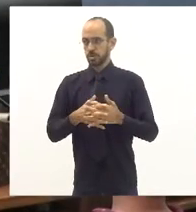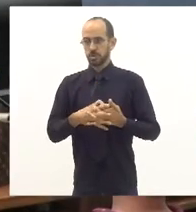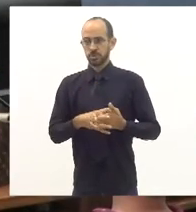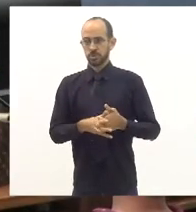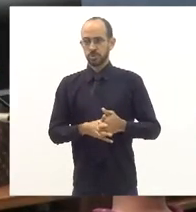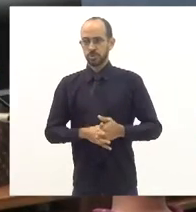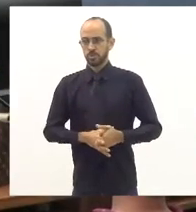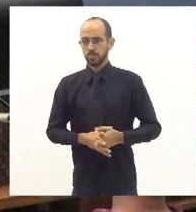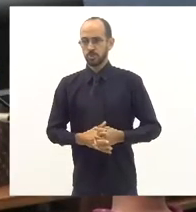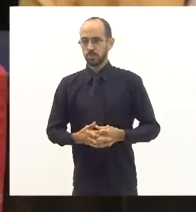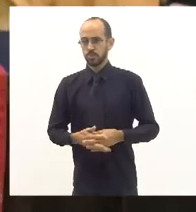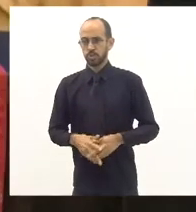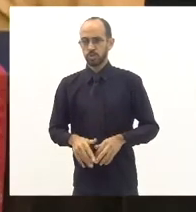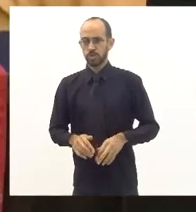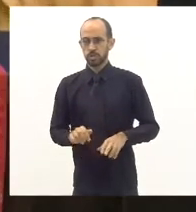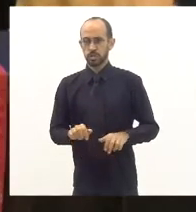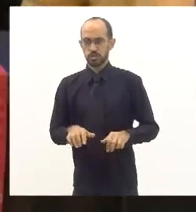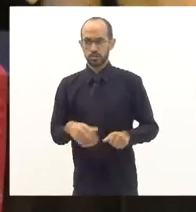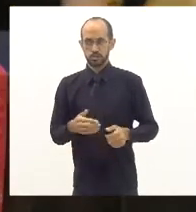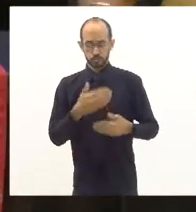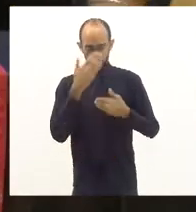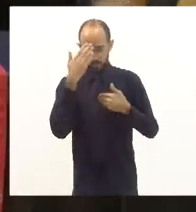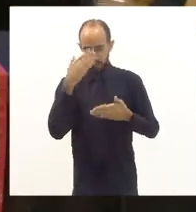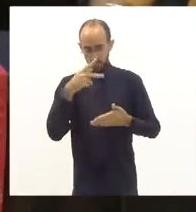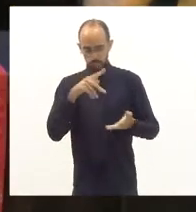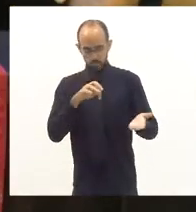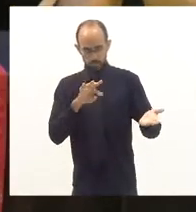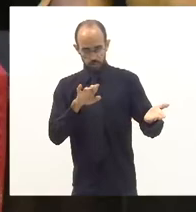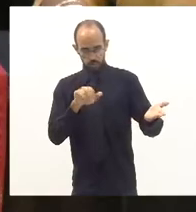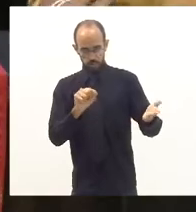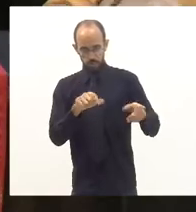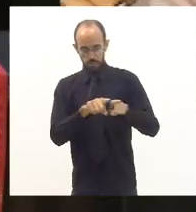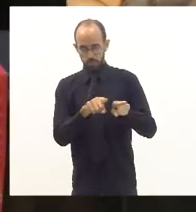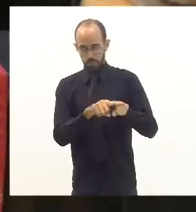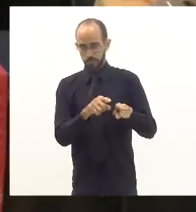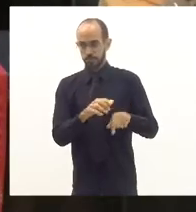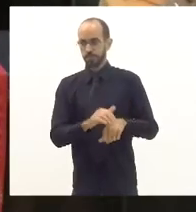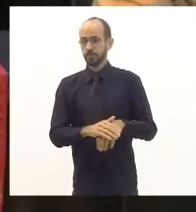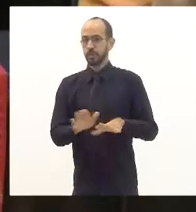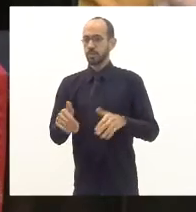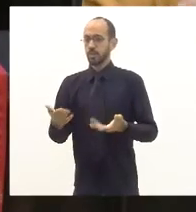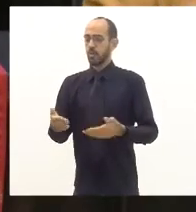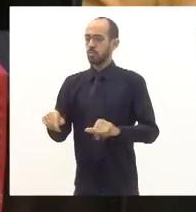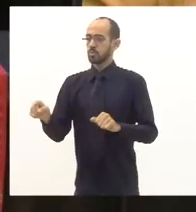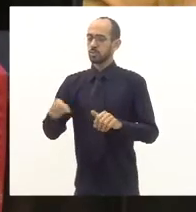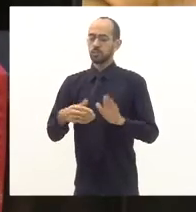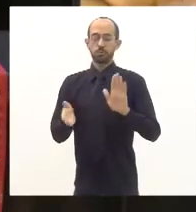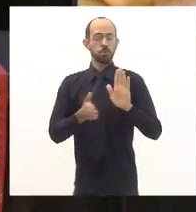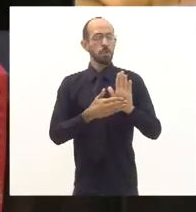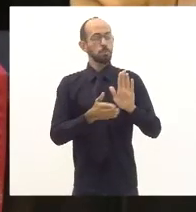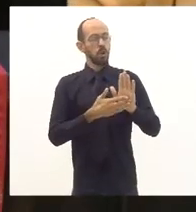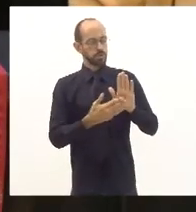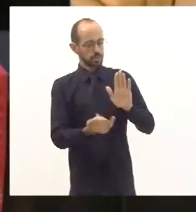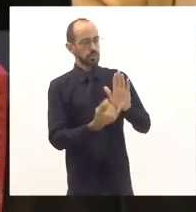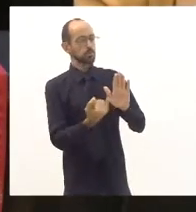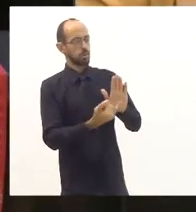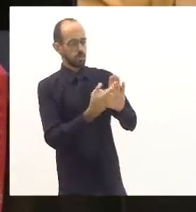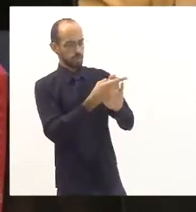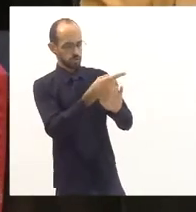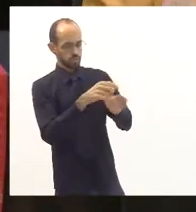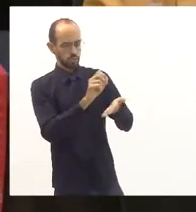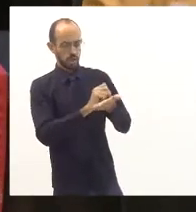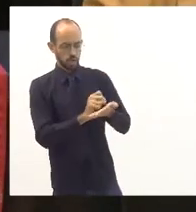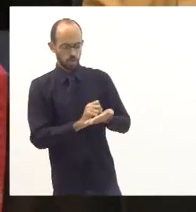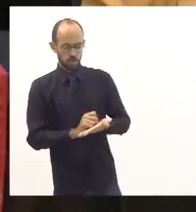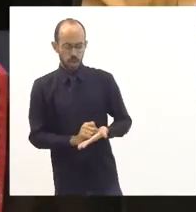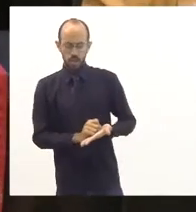Obrigado, Patrícia Esteves, Cláudio Nascimento. Então, Major e Alton, foram feitas já propostas muito concretas, a gente está com tudo anotadinho,